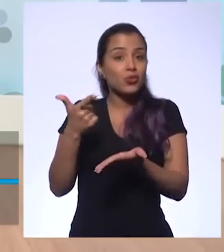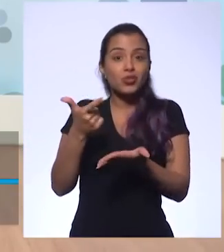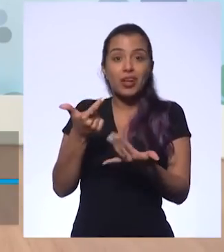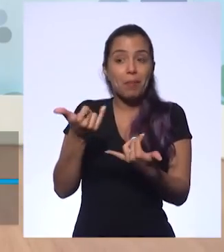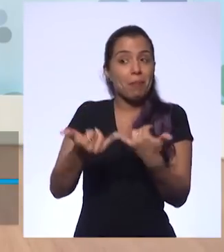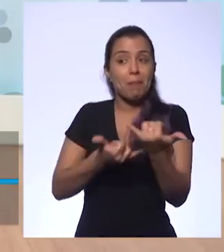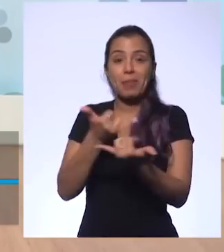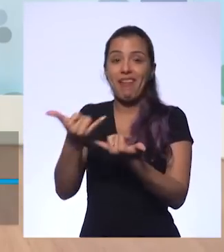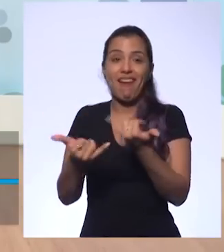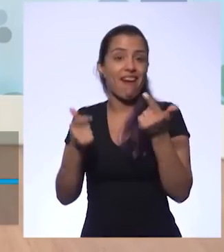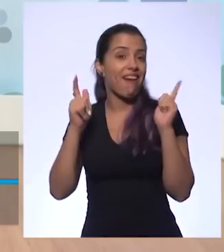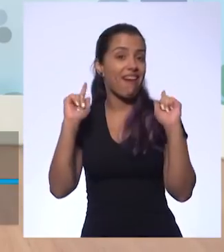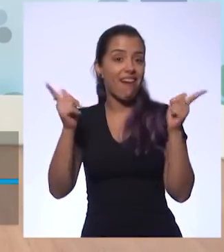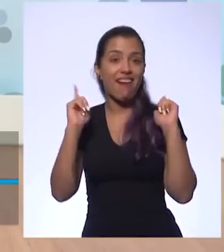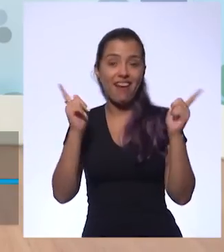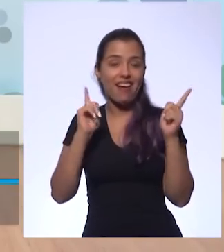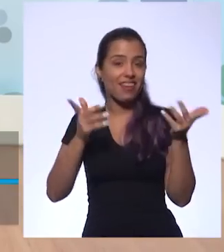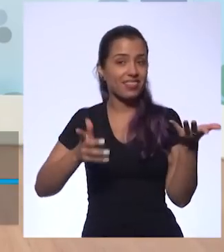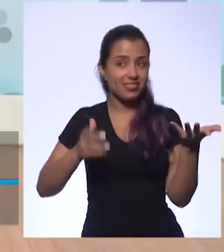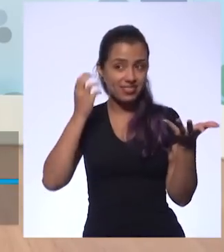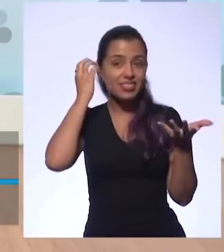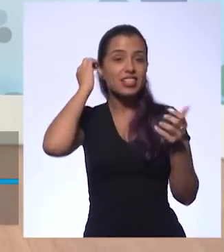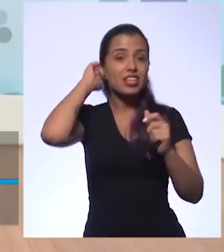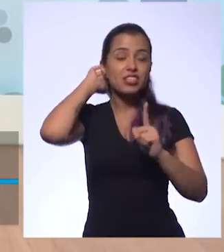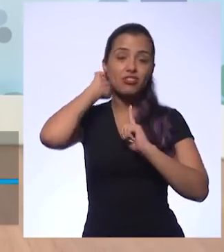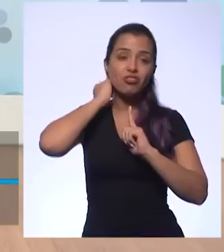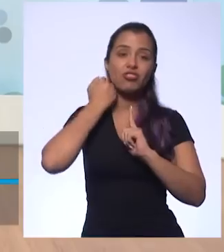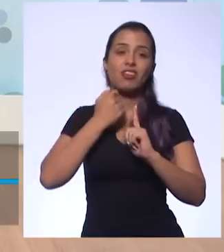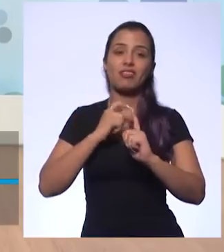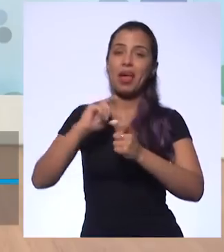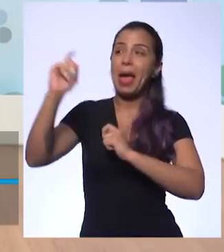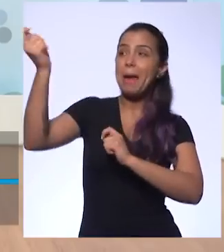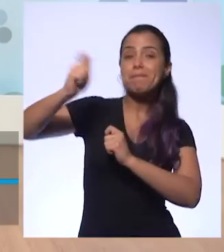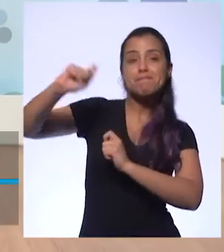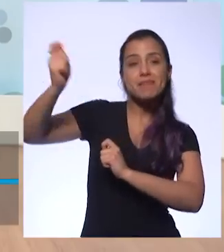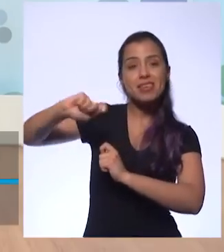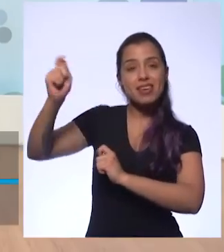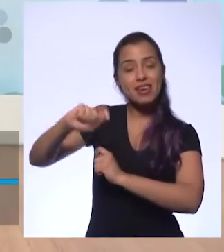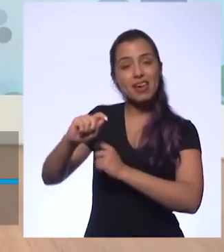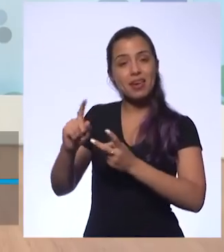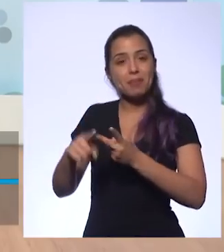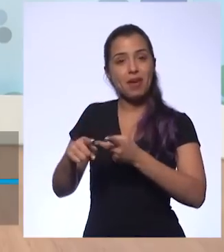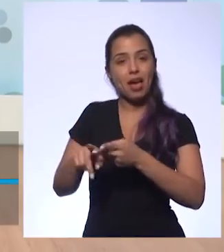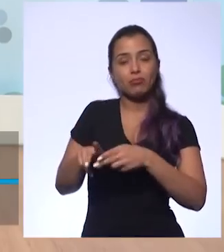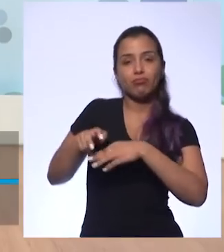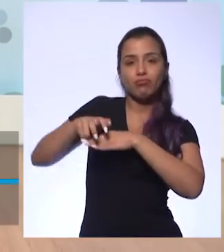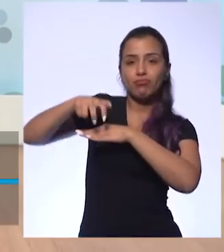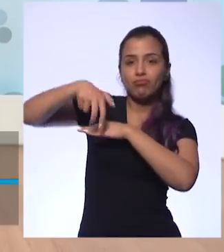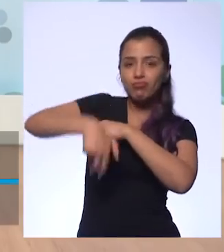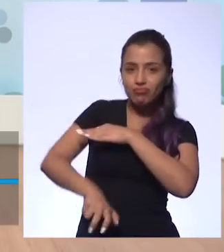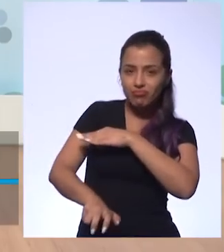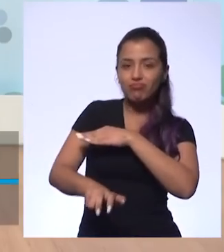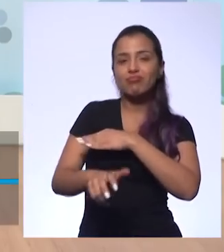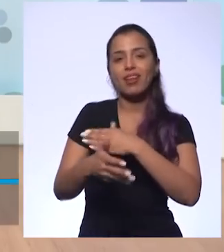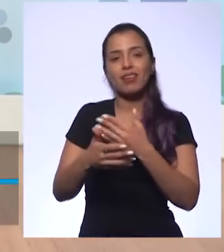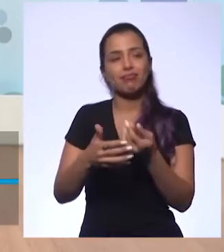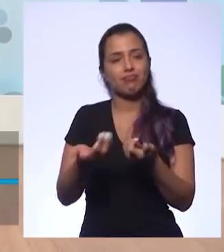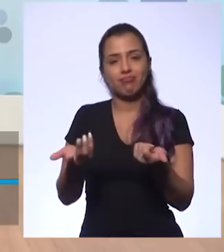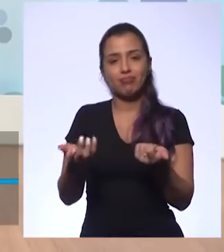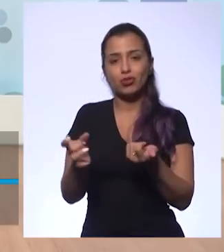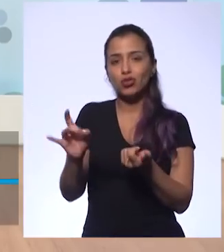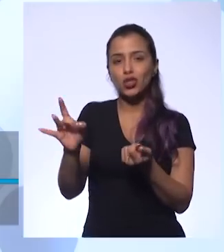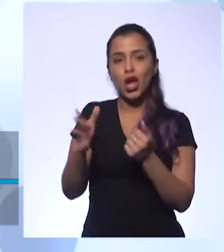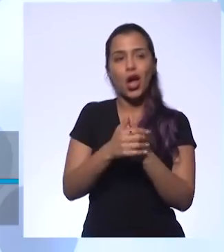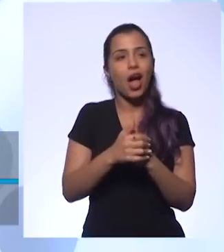divertir. Não tinha isso para se entreter. A gente tinha o pipão, O Pipão, a mais gente pro tinha Mônica. o escorregador, né? Eu não- Só isso. Eu tenho